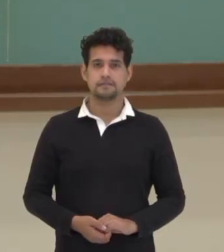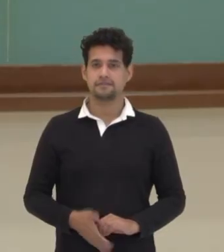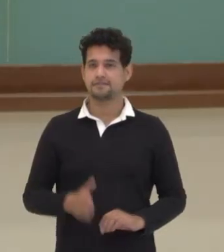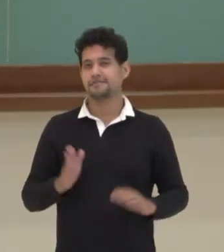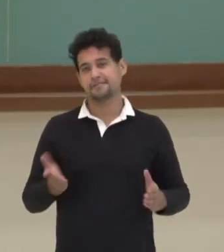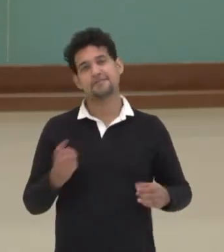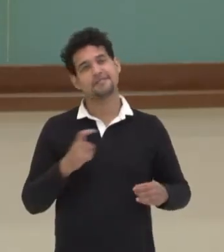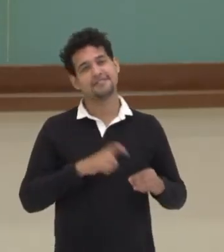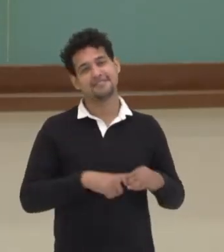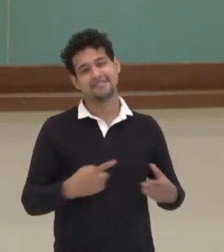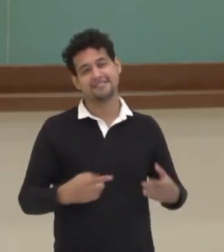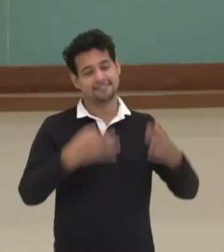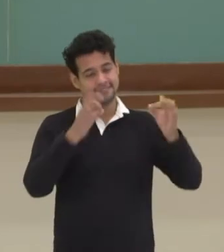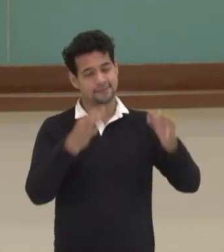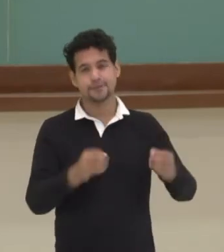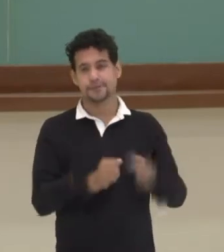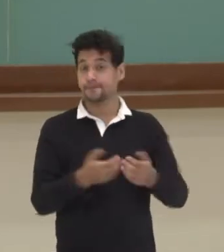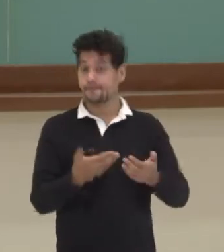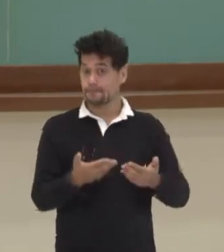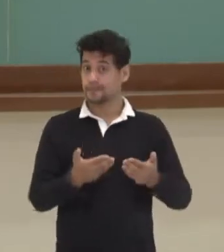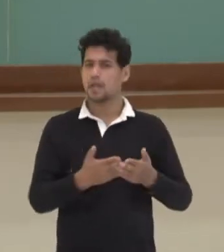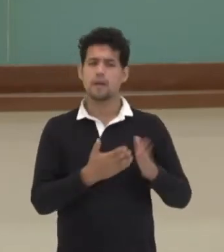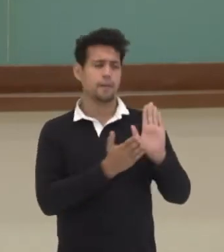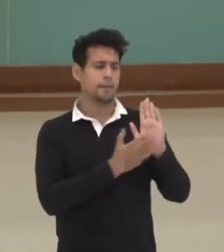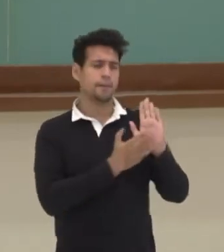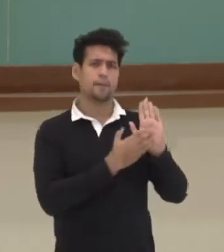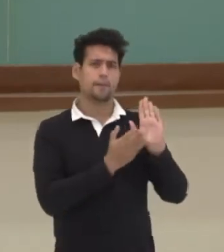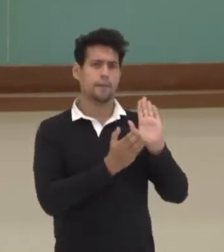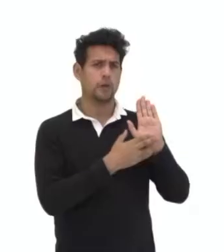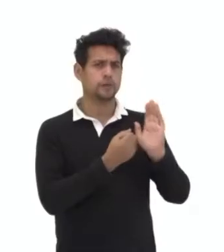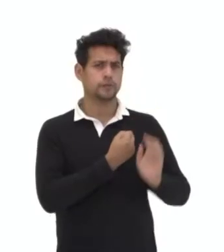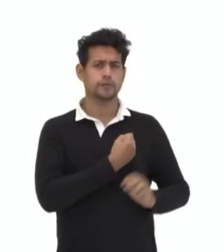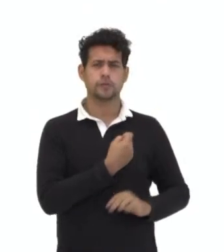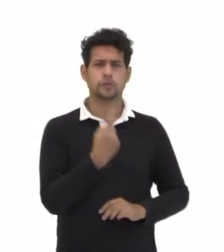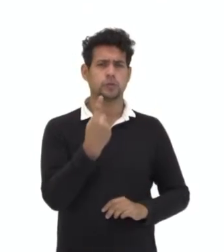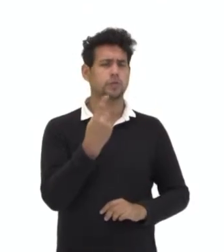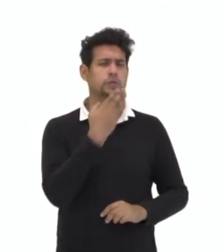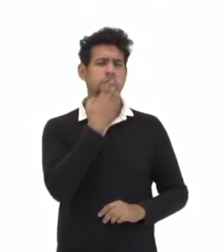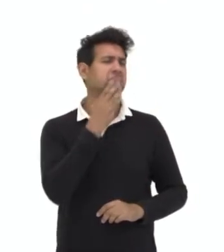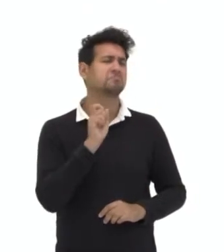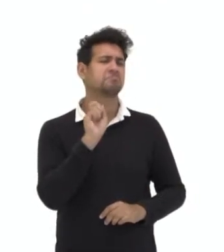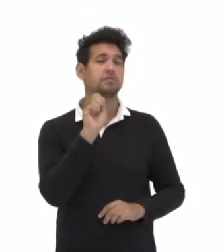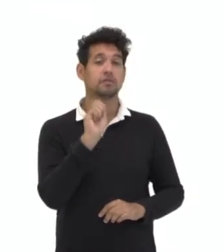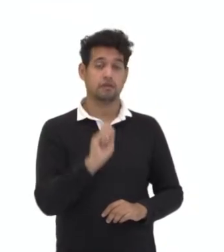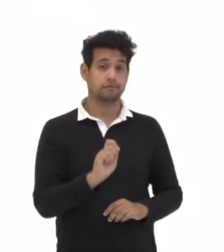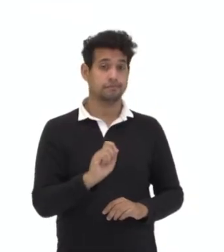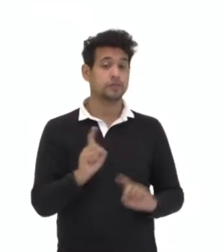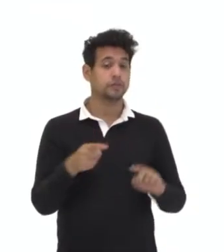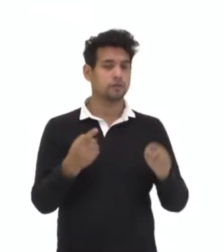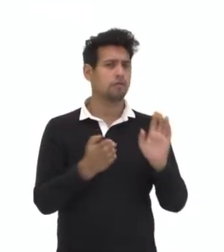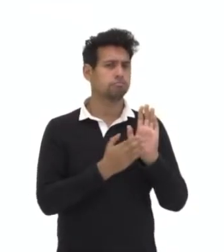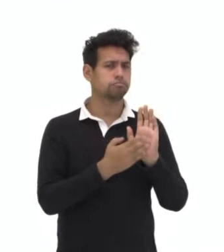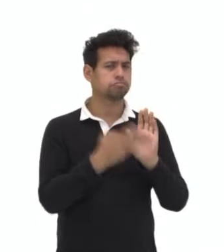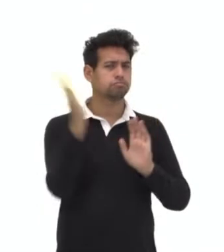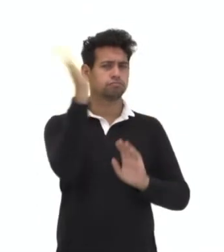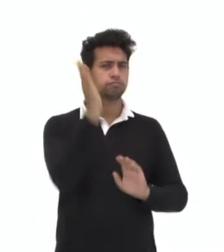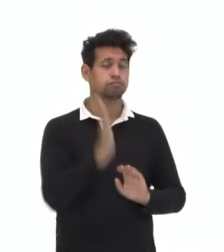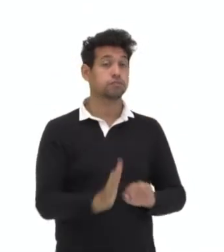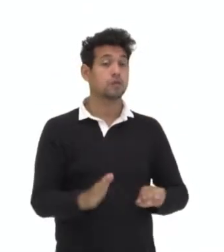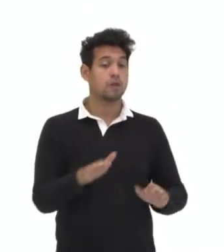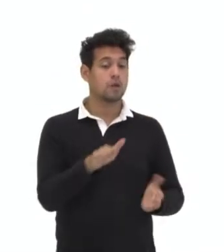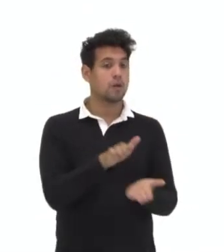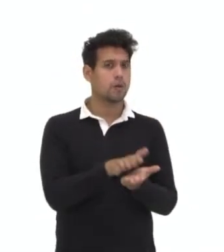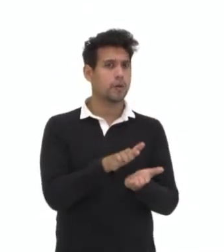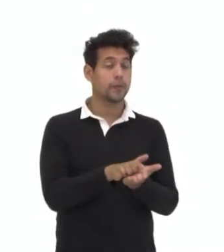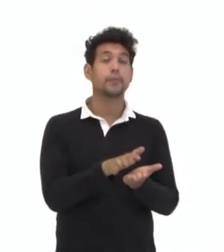Voltei, gabaritar contigo. Na proposta 1, o que eu pedi? A que outra campanha nacional os panfletos